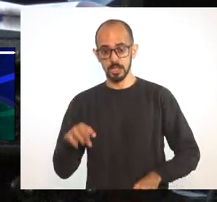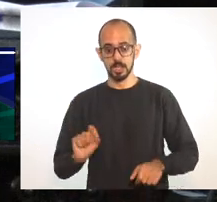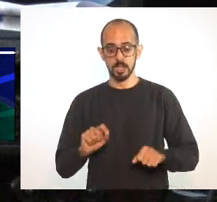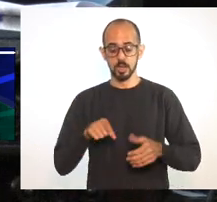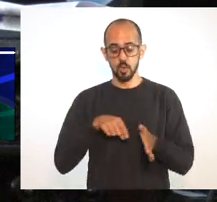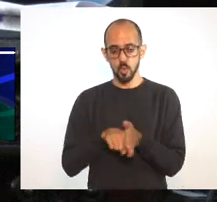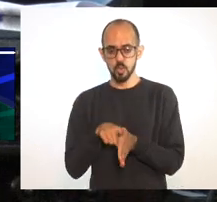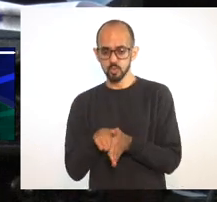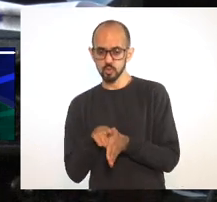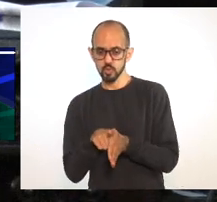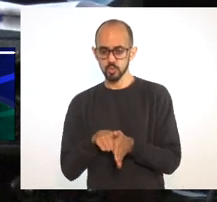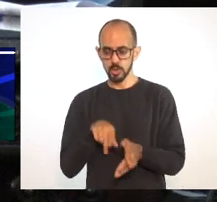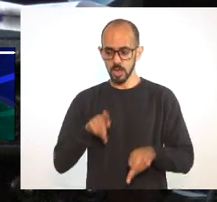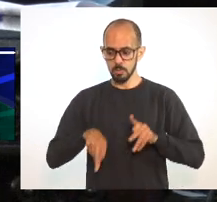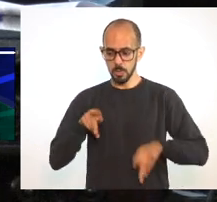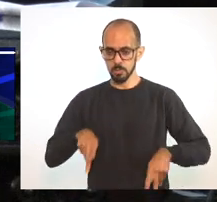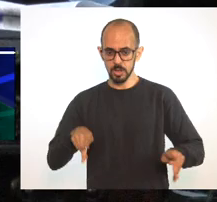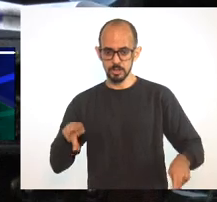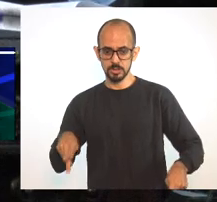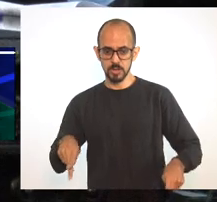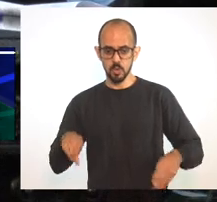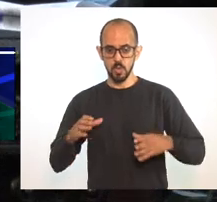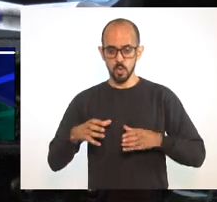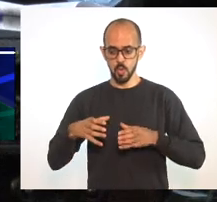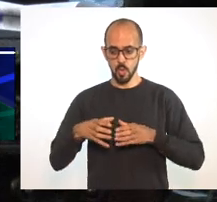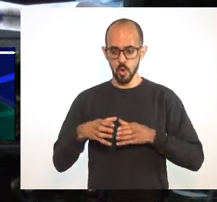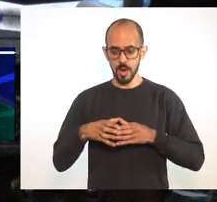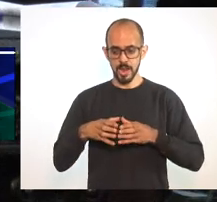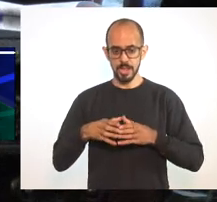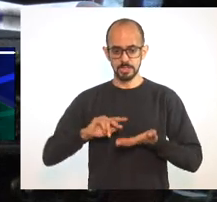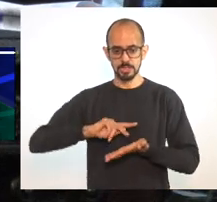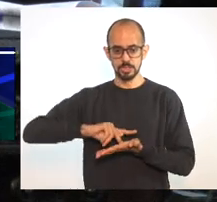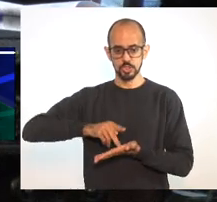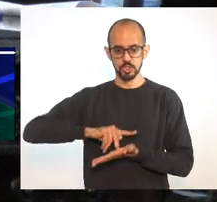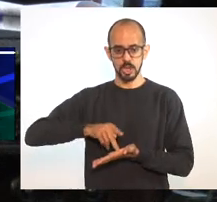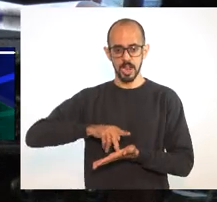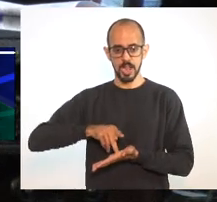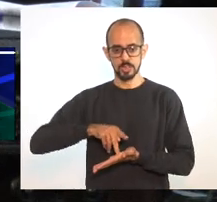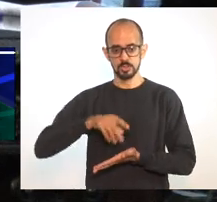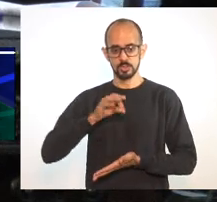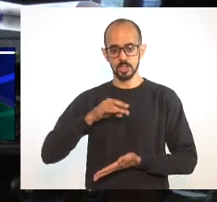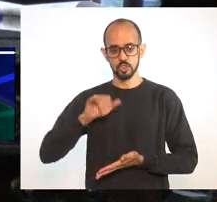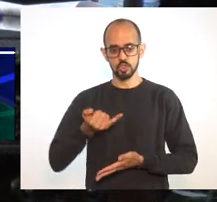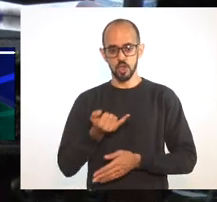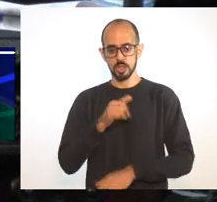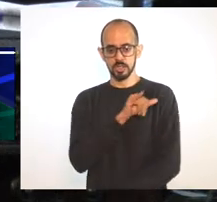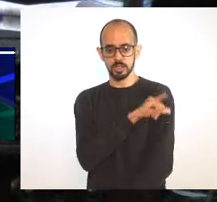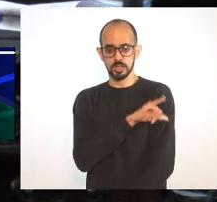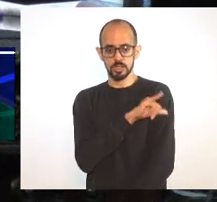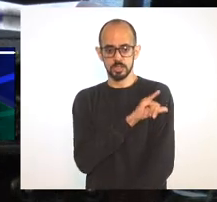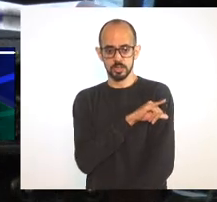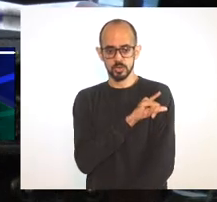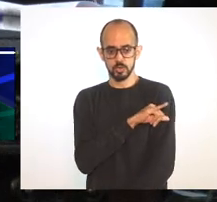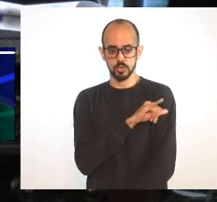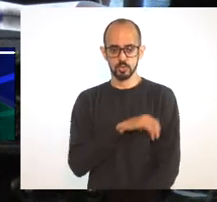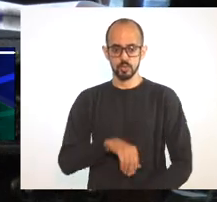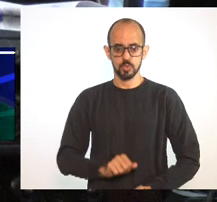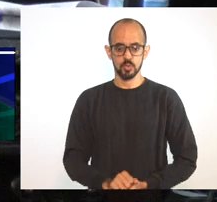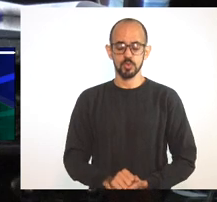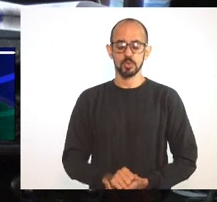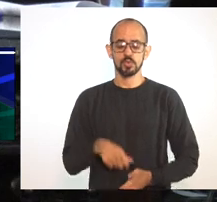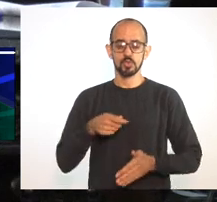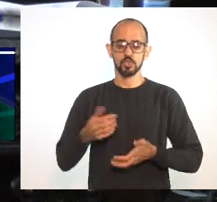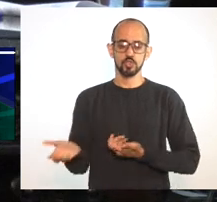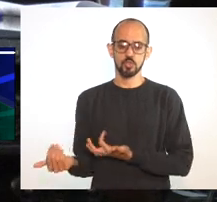Popular, Corrente Sindical da Base do TJ, Rio de Janeiro, Juventude Vamos à Luta, Rio de